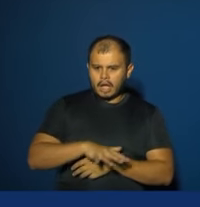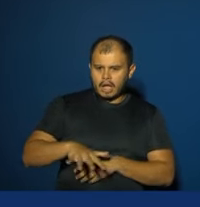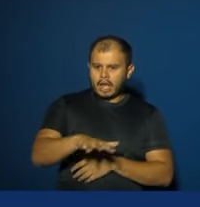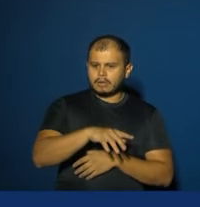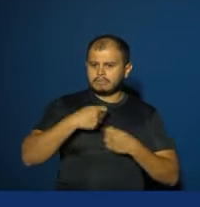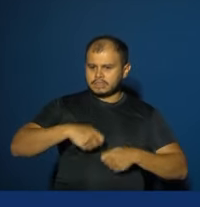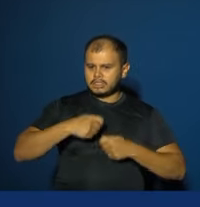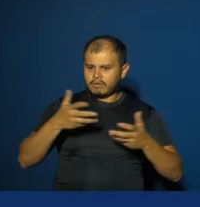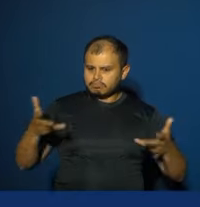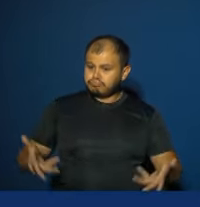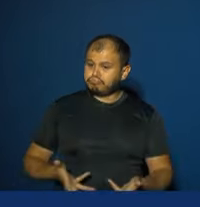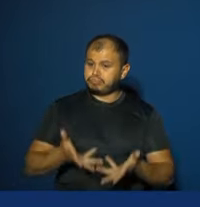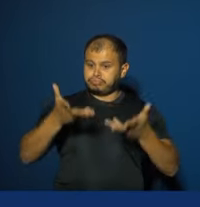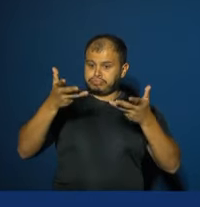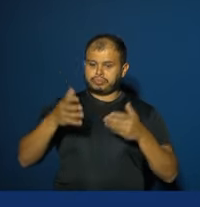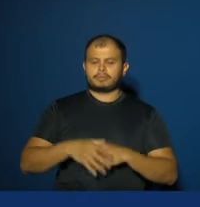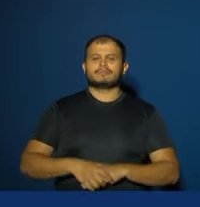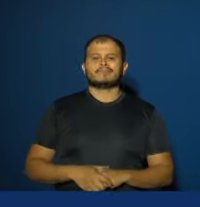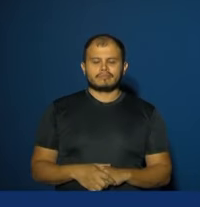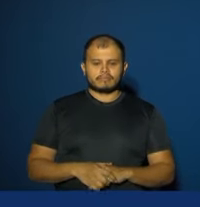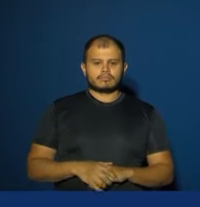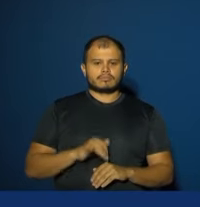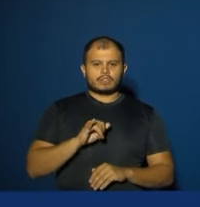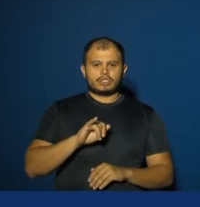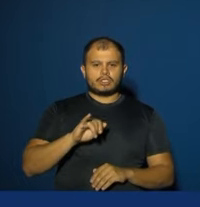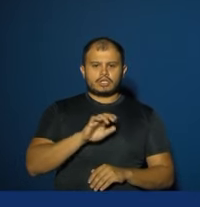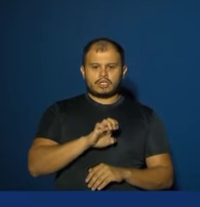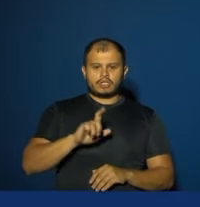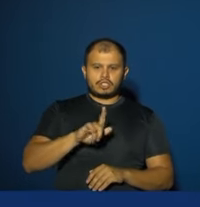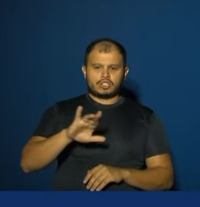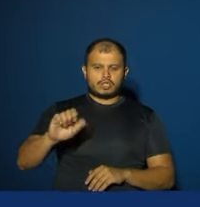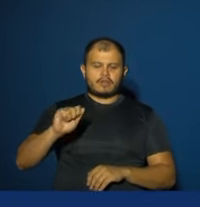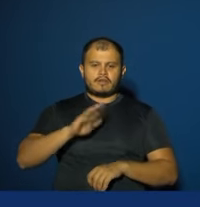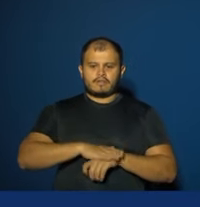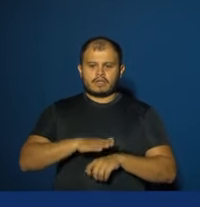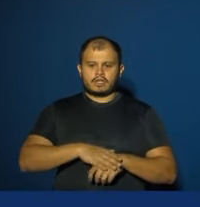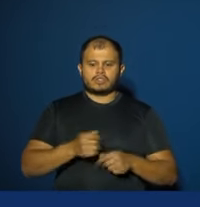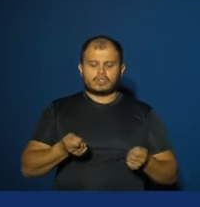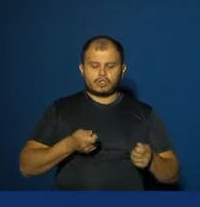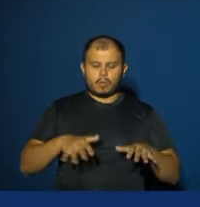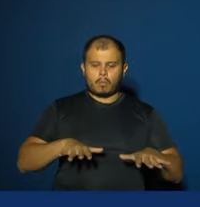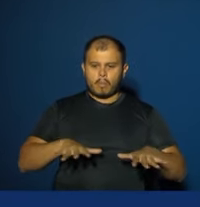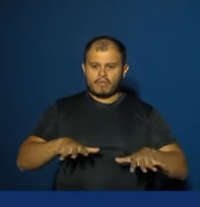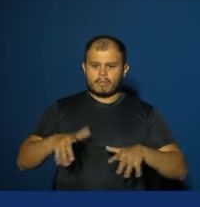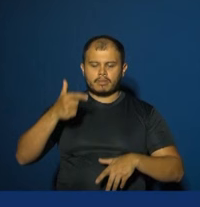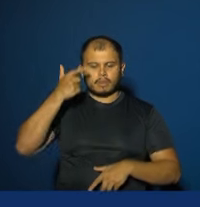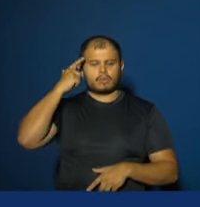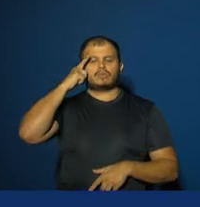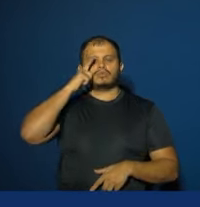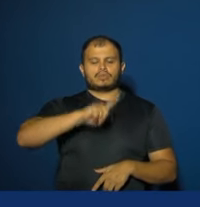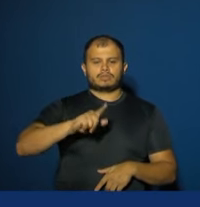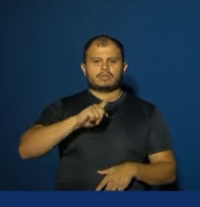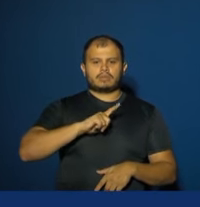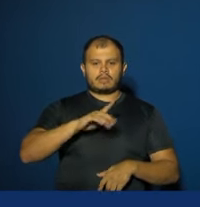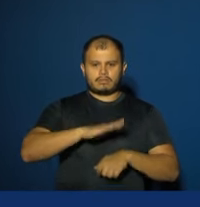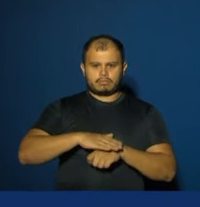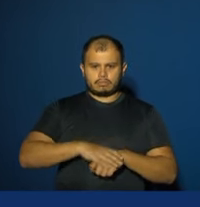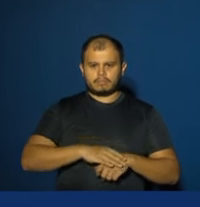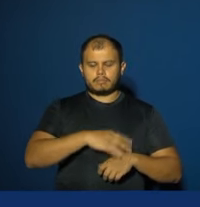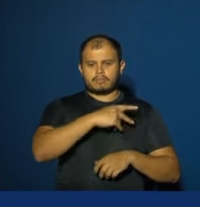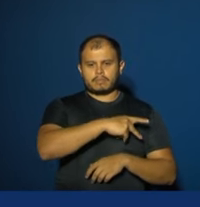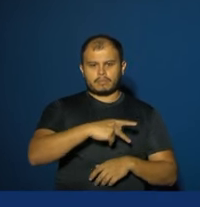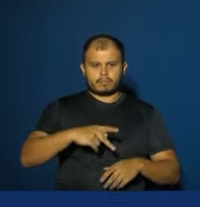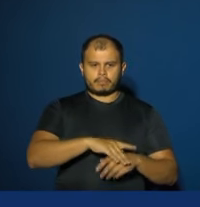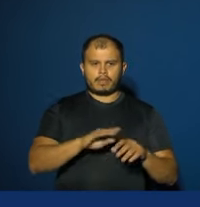pouco no Marasmo a Egea né fez o movimento e e e e levou o o o leilão da pp da